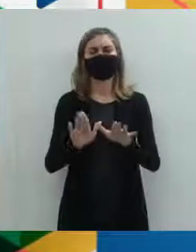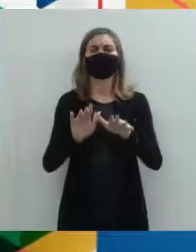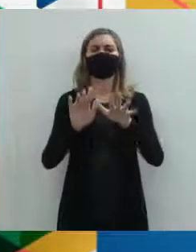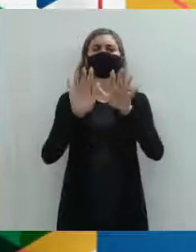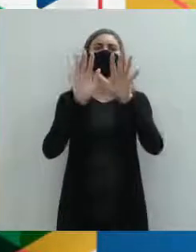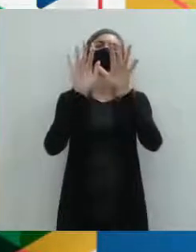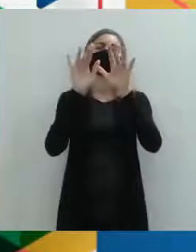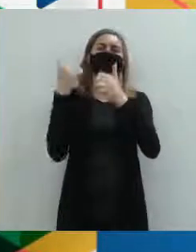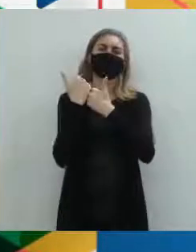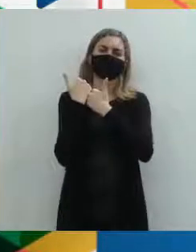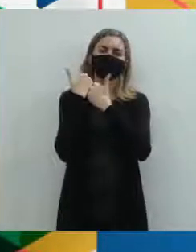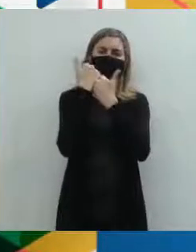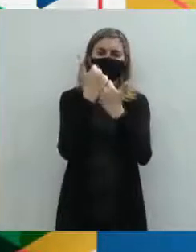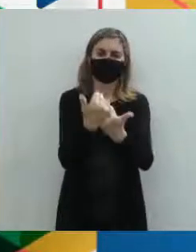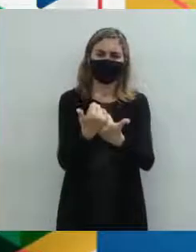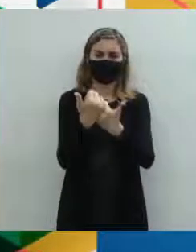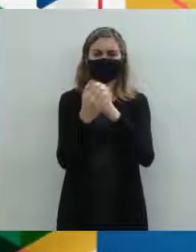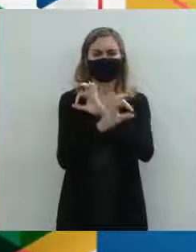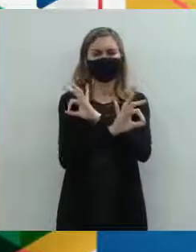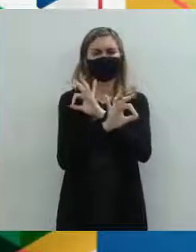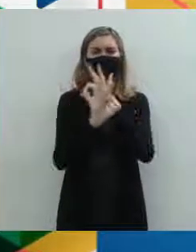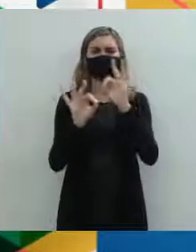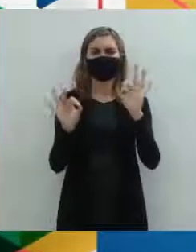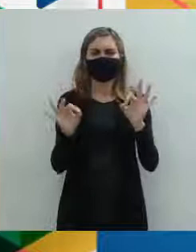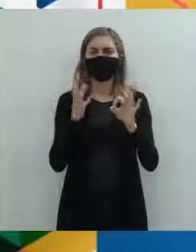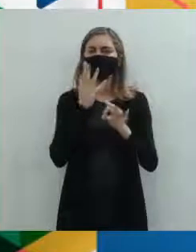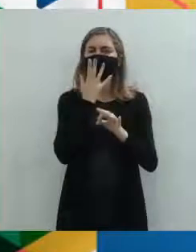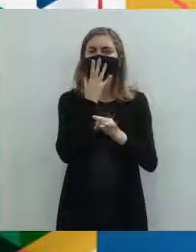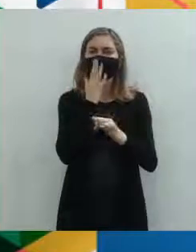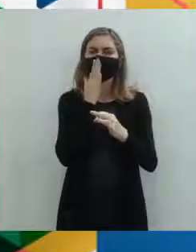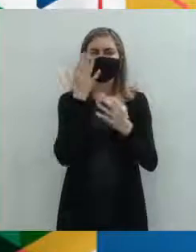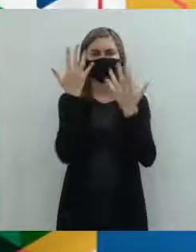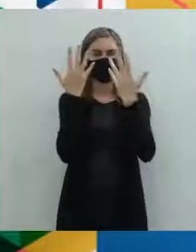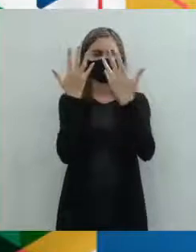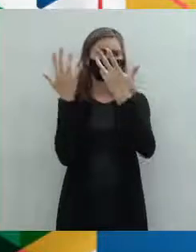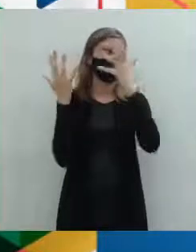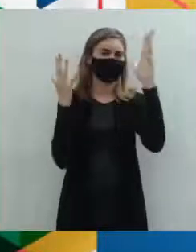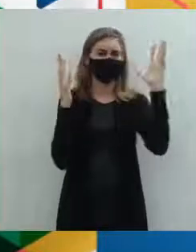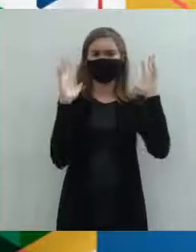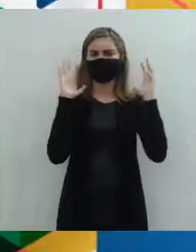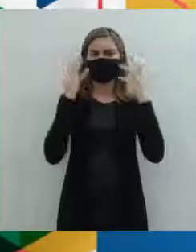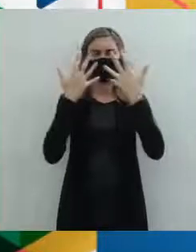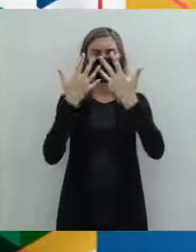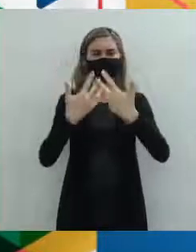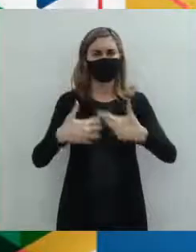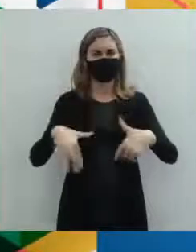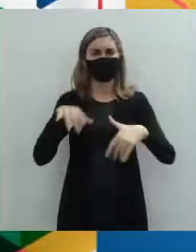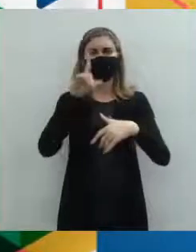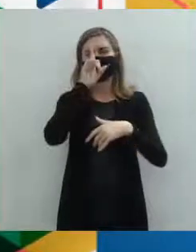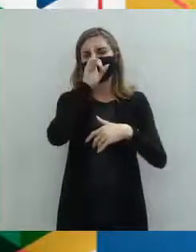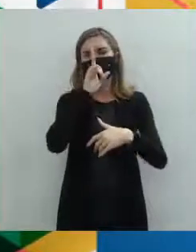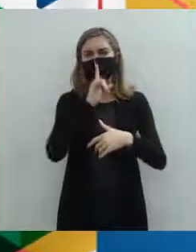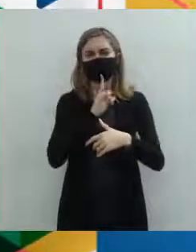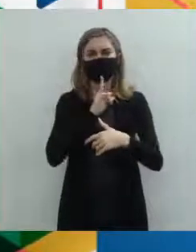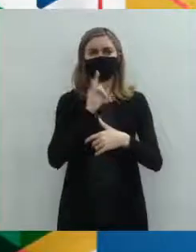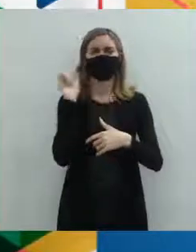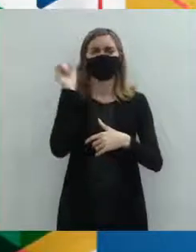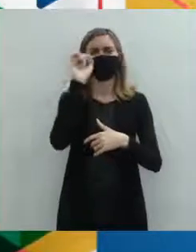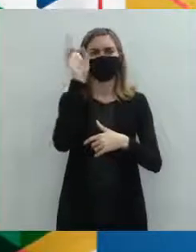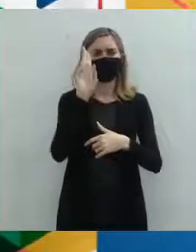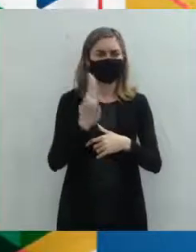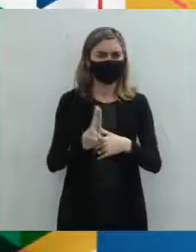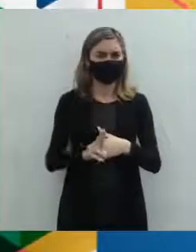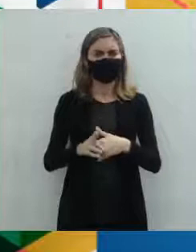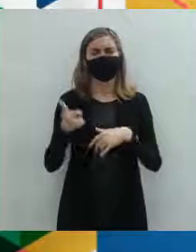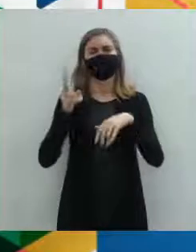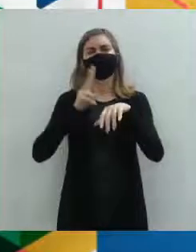uma representação maravilhosa de cor na natureza. Então ela tá aí com o amarelo, com o azul,